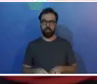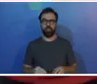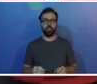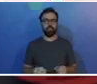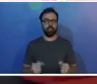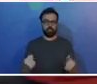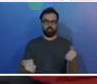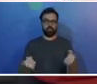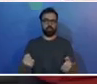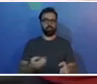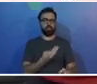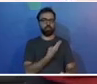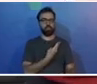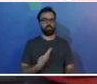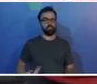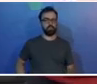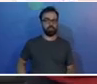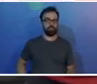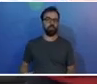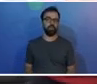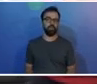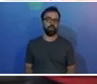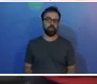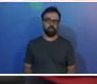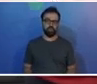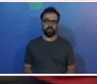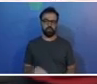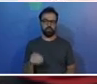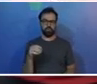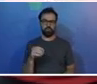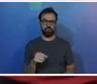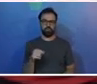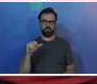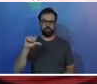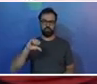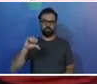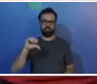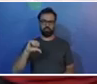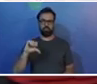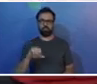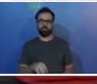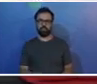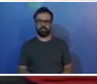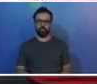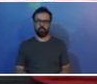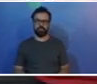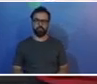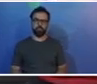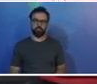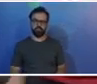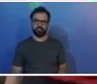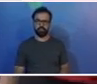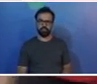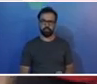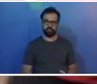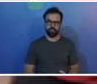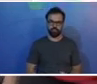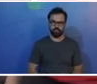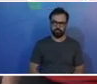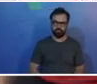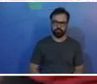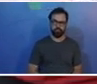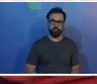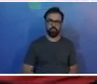brasileiros precisam pagar convênio médico, estudar em escolas particulares e usar carros próprios para se